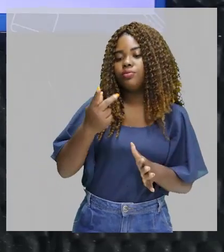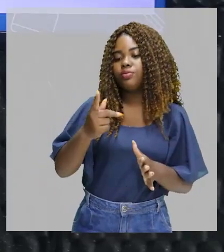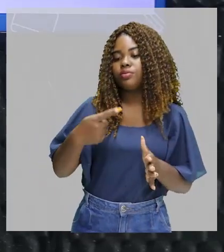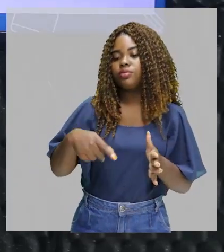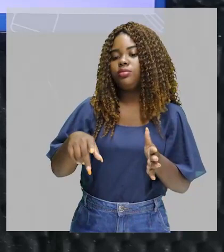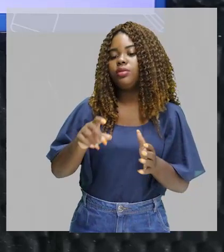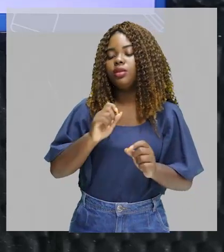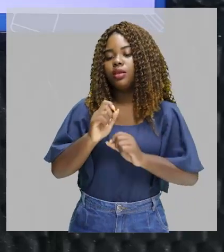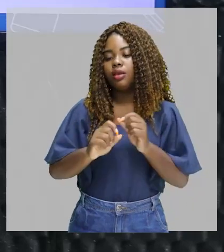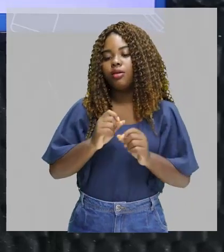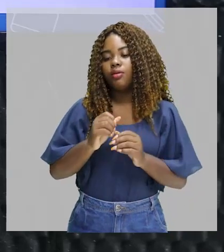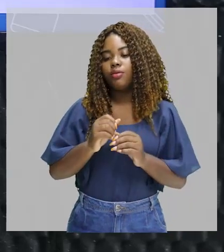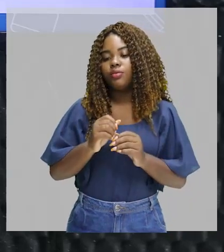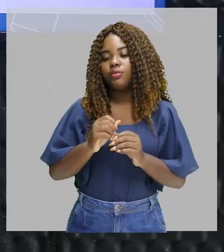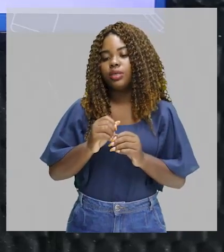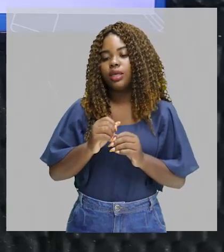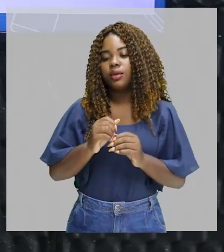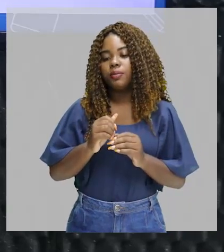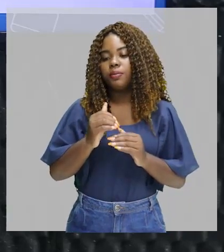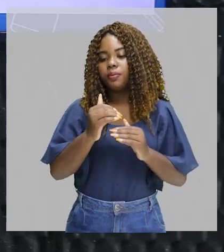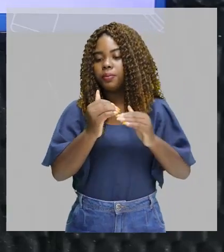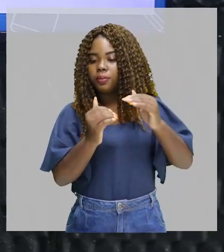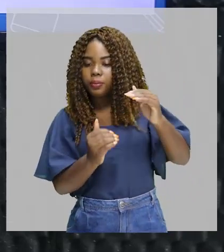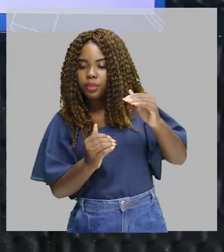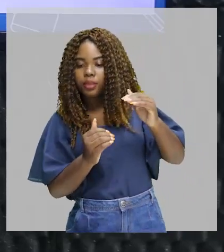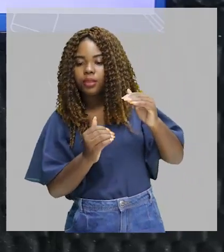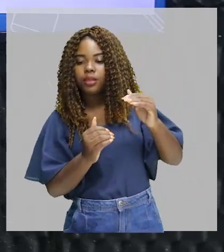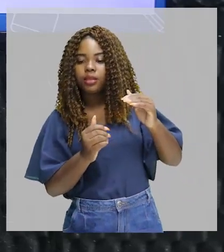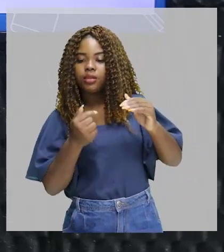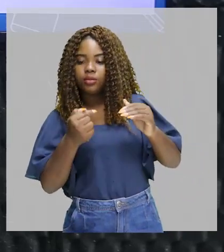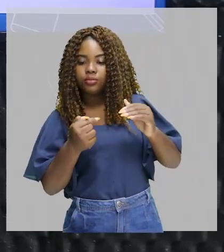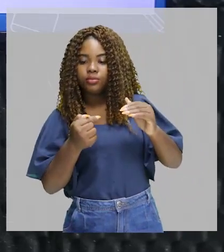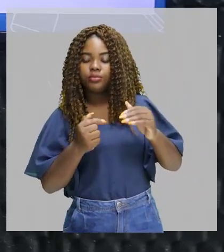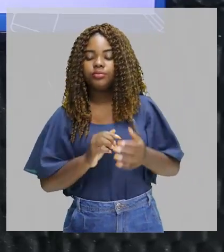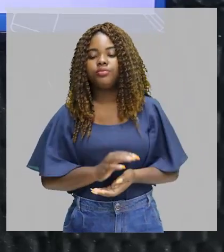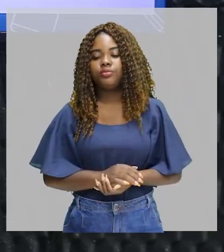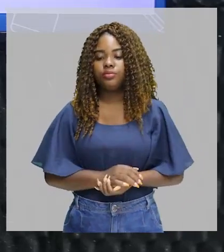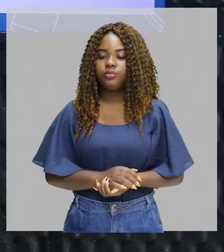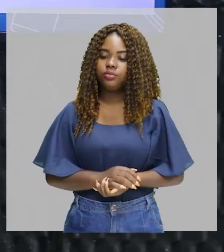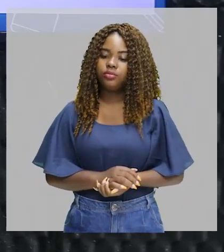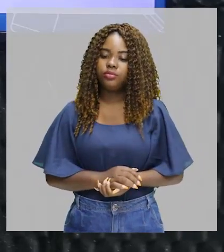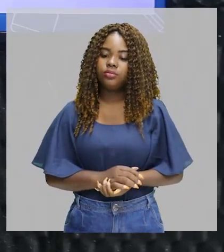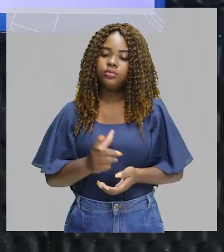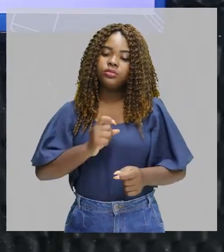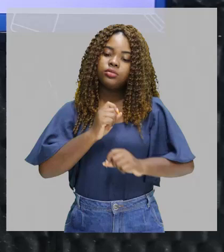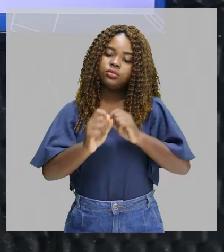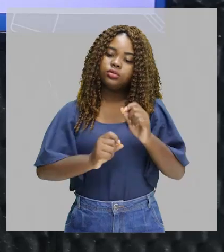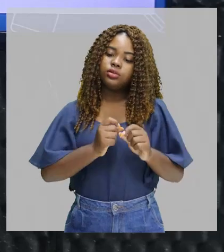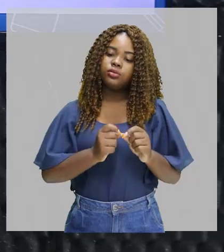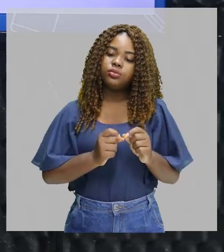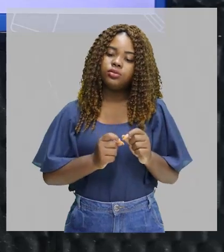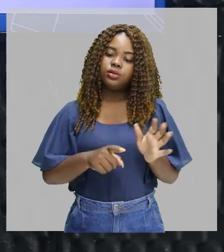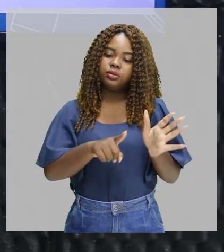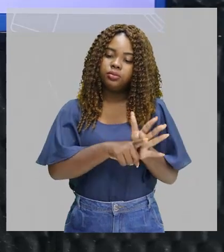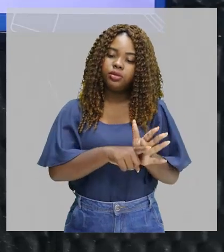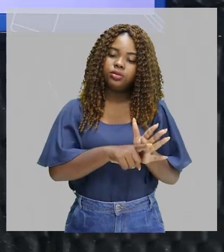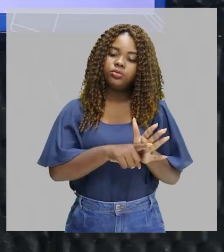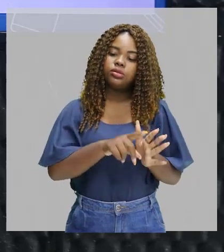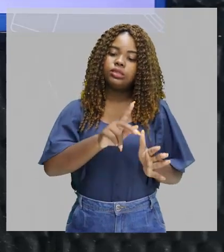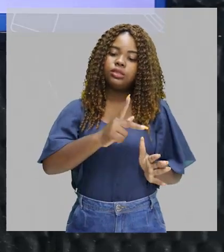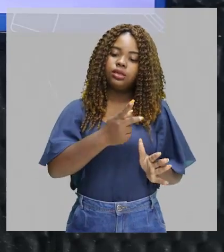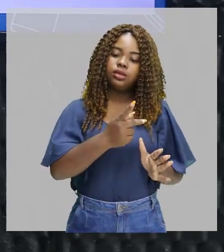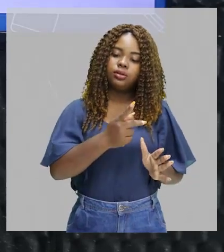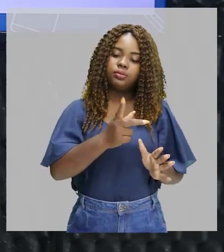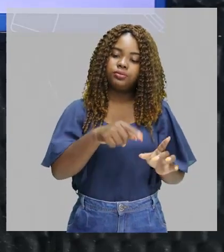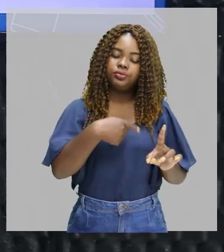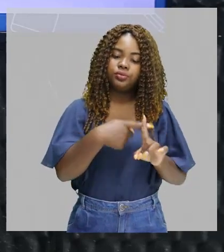7. E uma solução básica, eu vou ter agora menos H+ do que OH-.